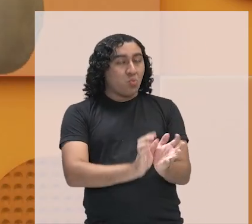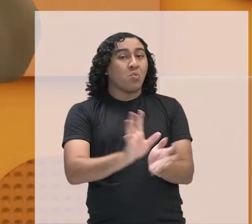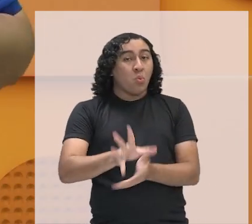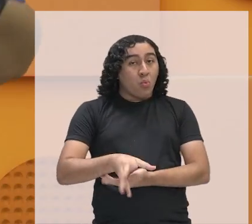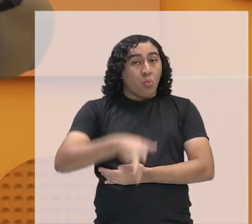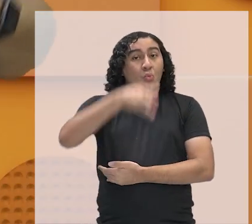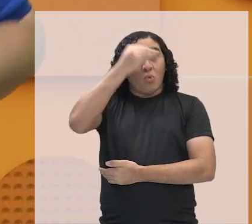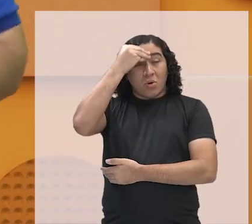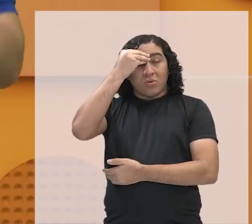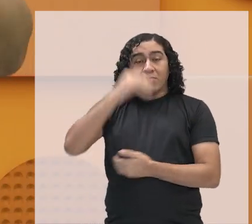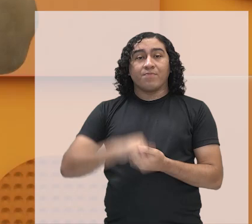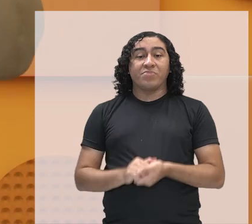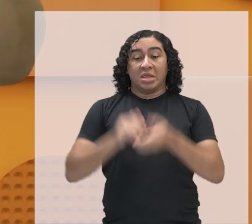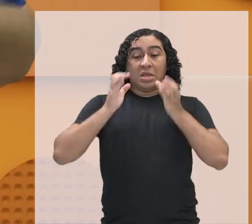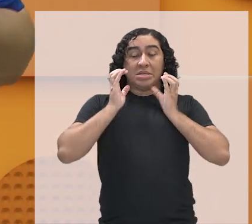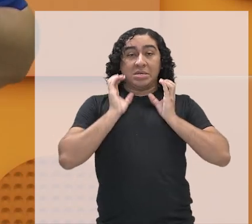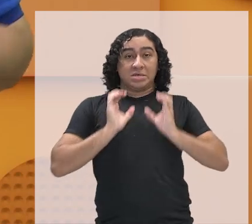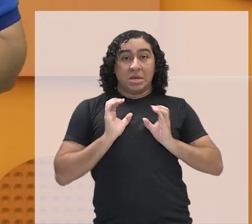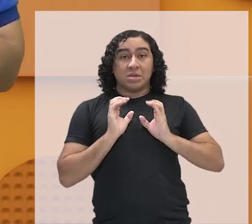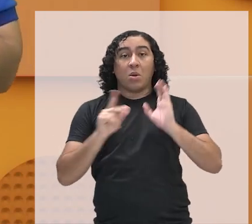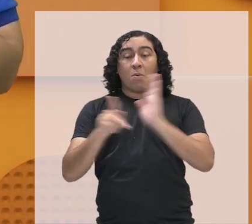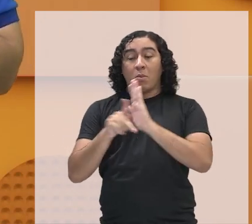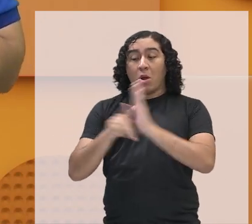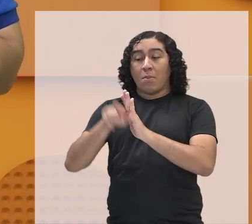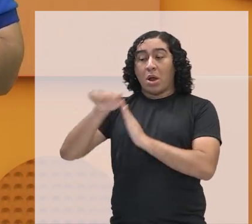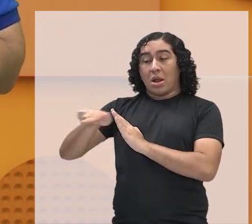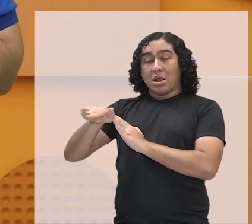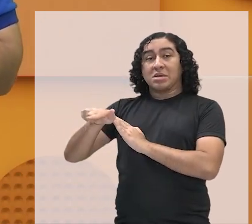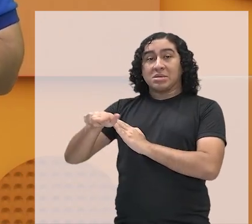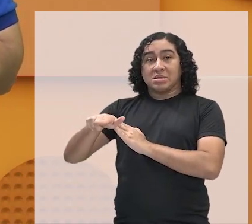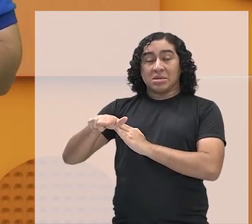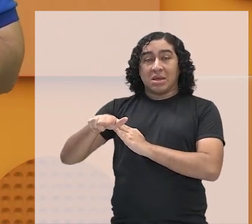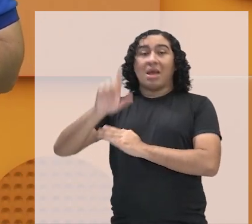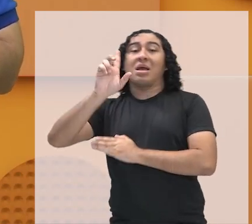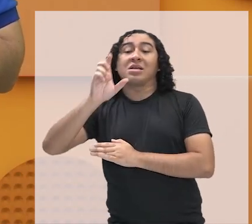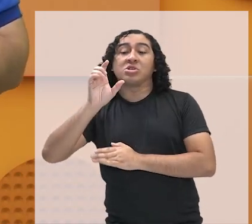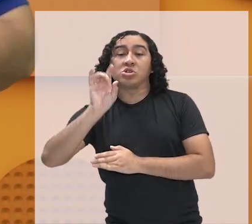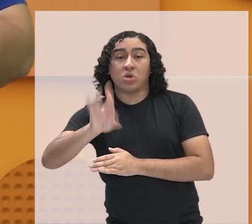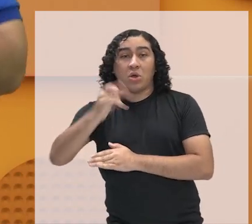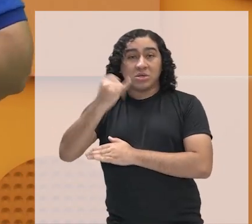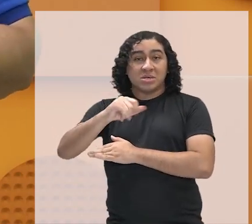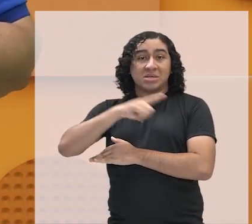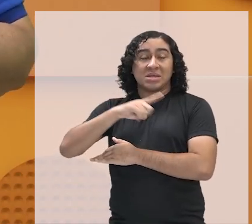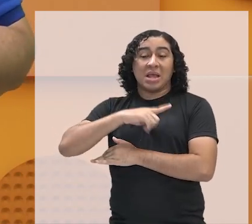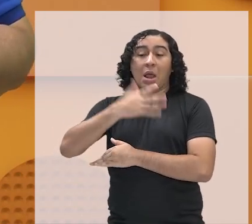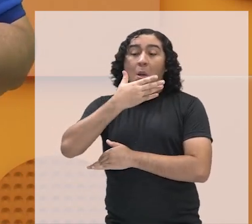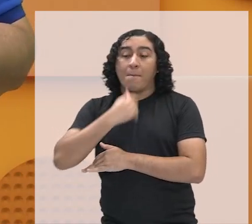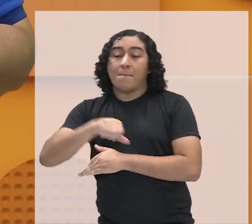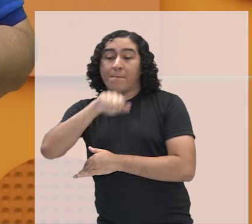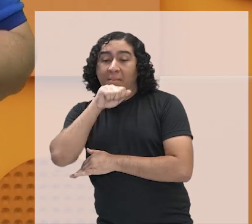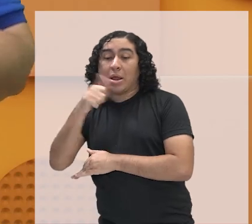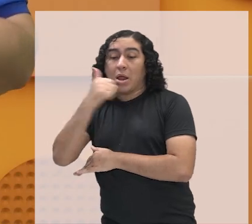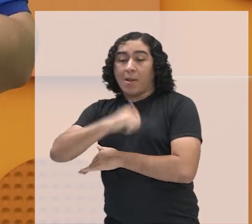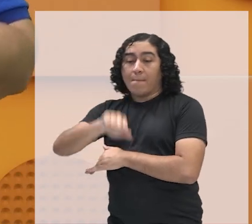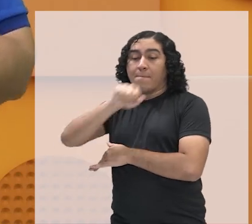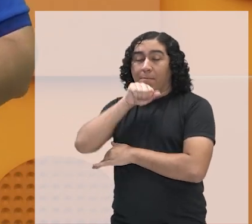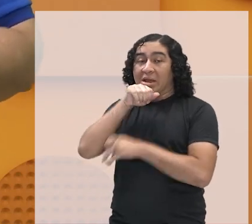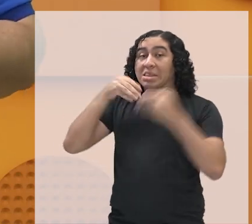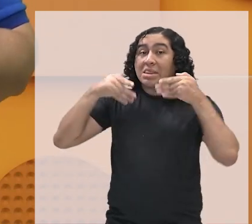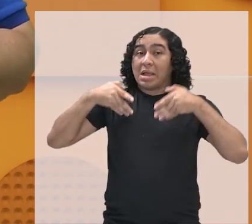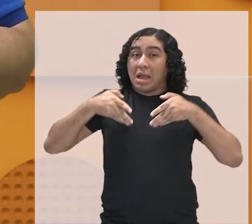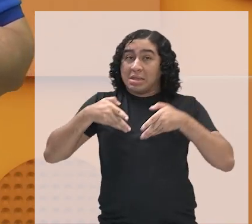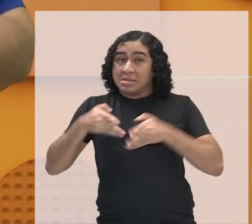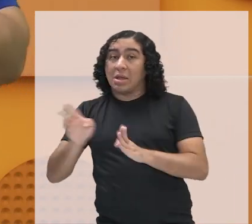cidadão ateniense, cidadão, então, das polis, era quem nascesse de pai e mãe. Ao longo do tempo, né, que